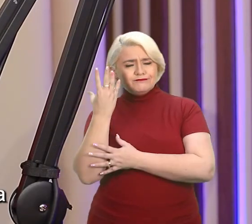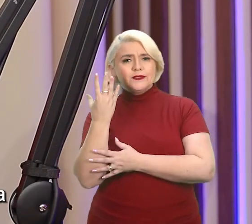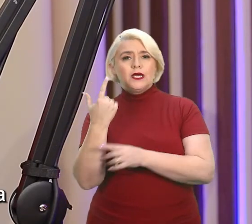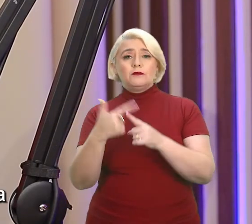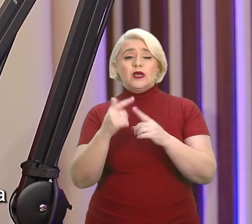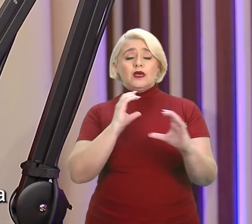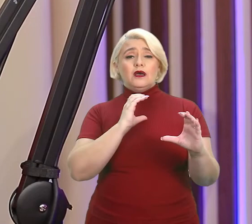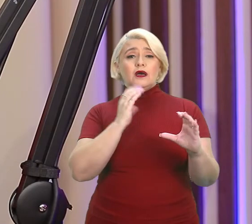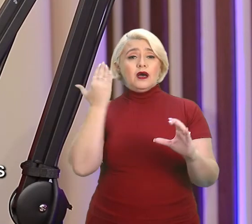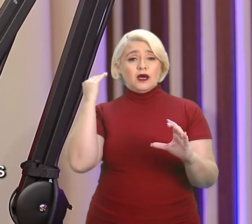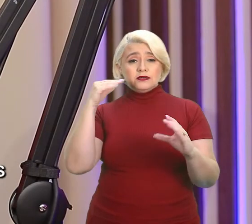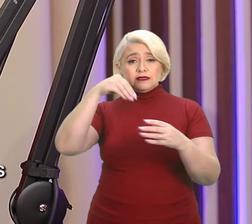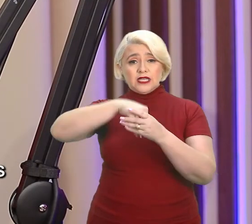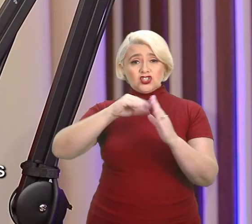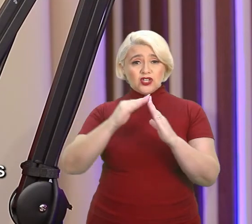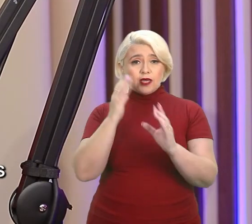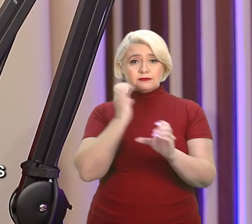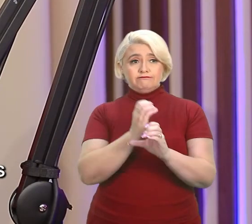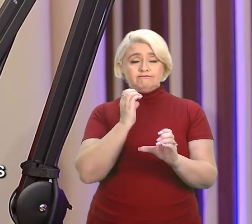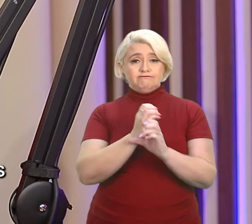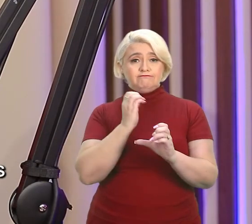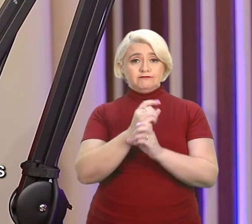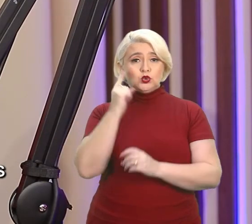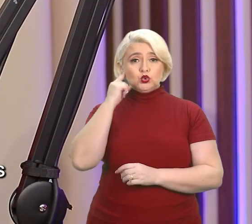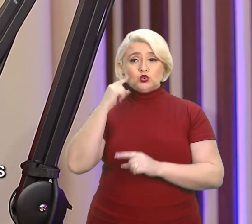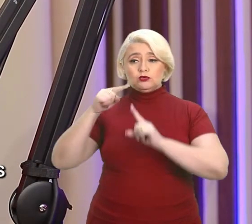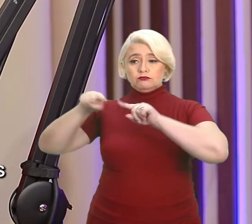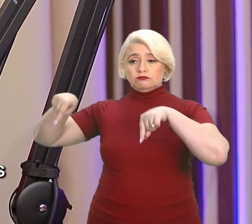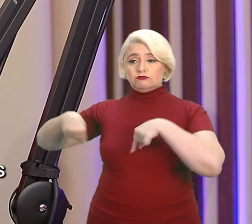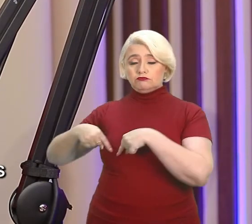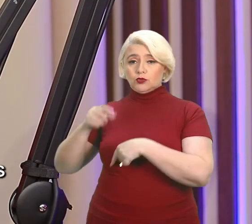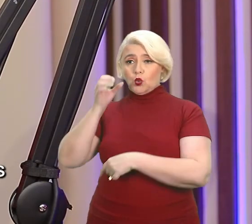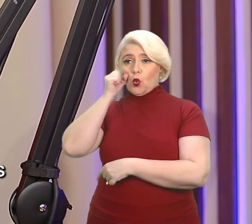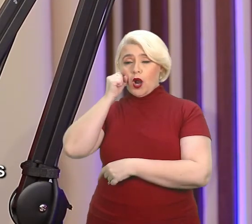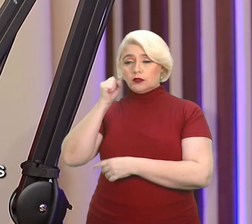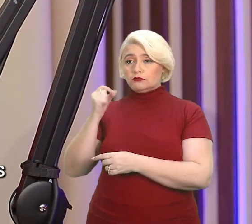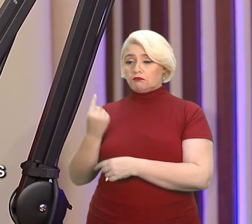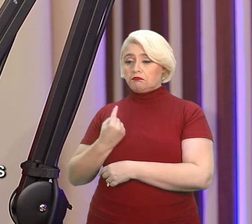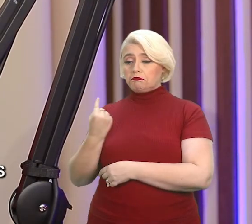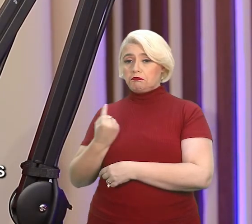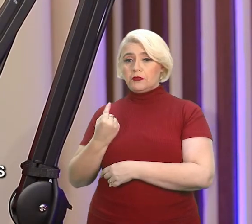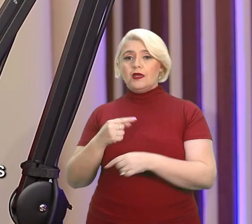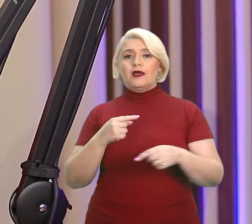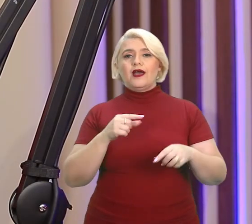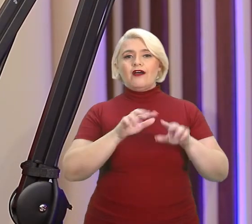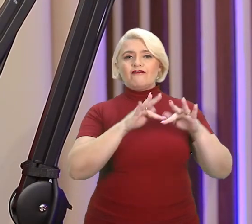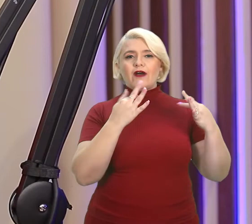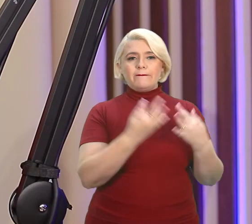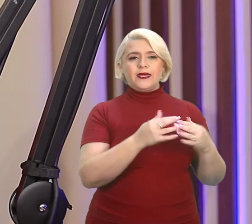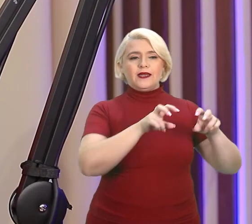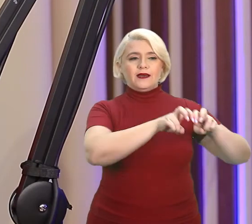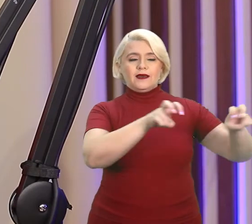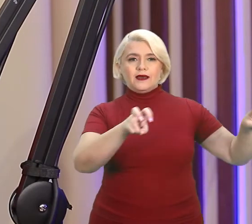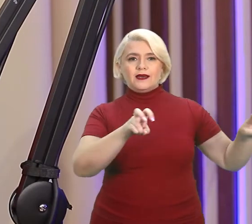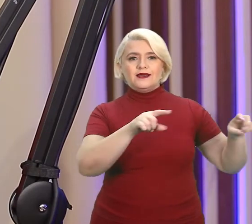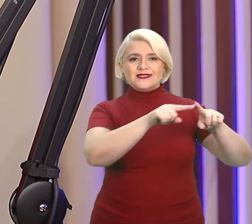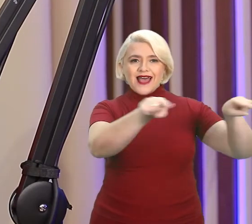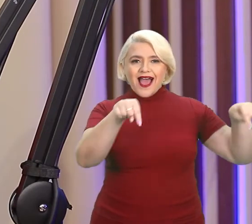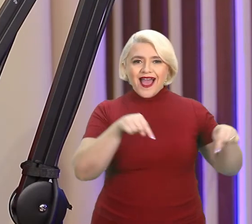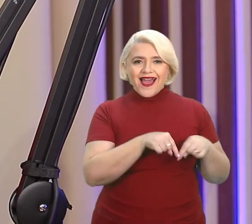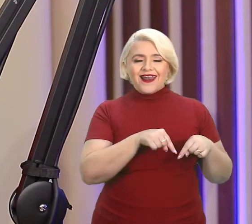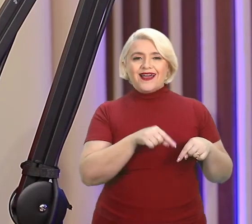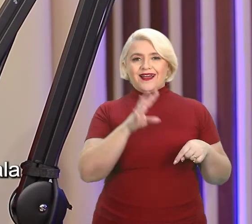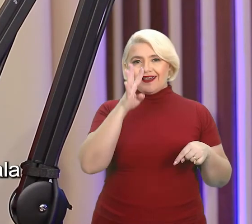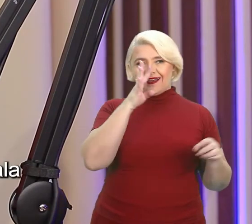casa não acontecia, Antônio, né? Os surdos ficavam dentro do quarto, lá trancados, e a família na sala assistindo a live, né? E com a gente